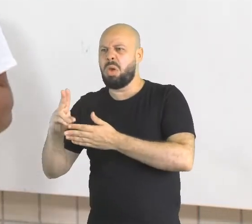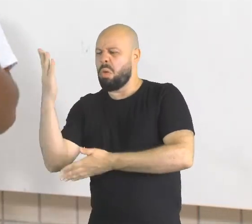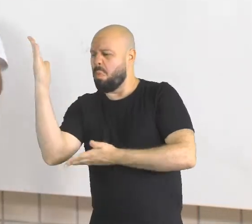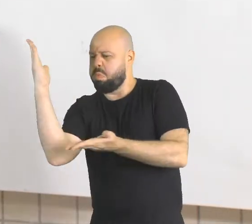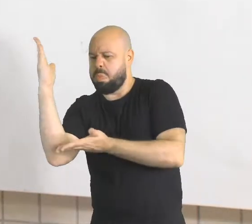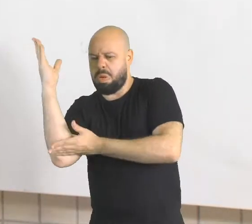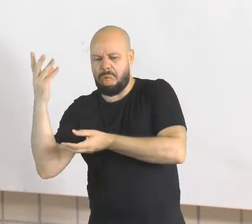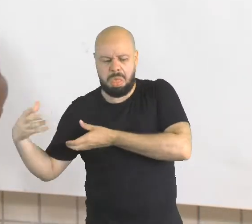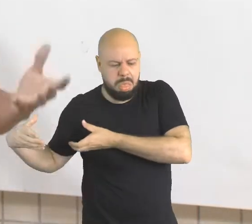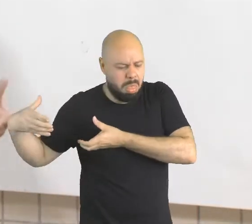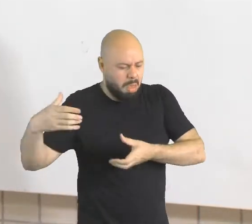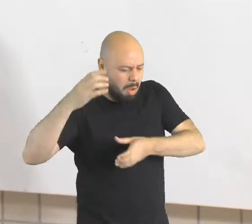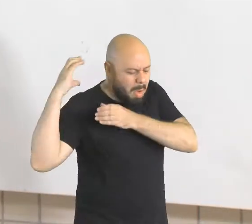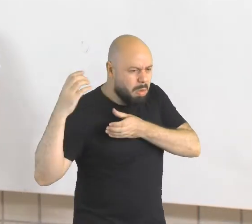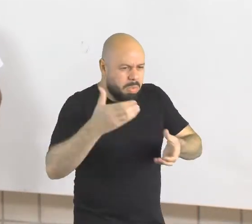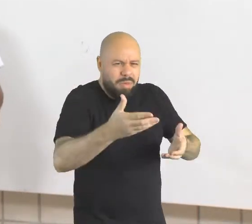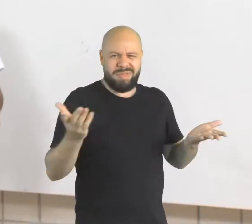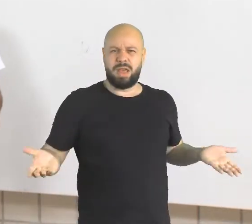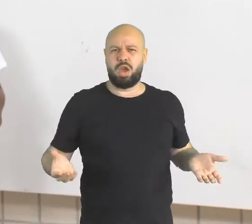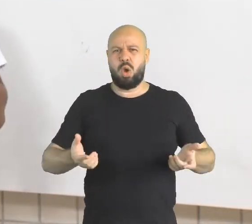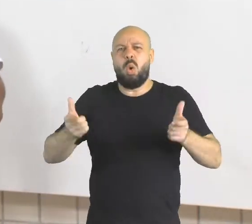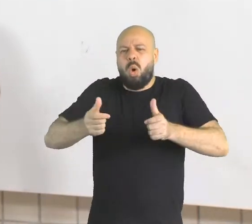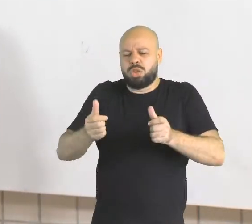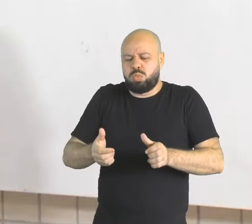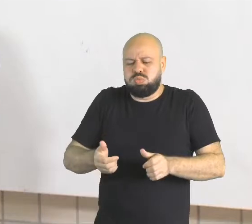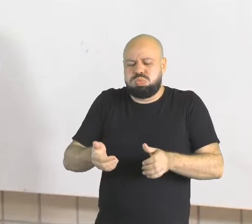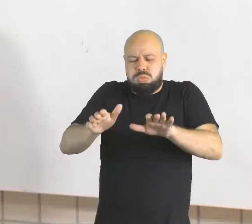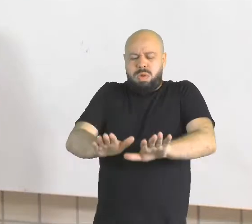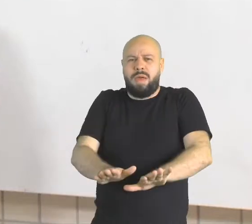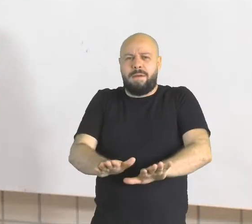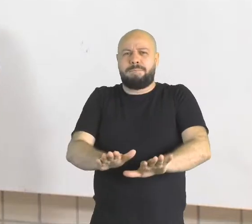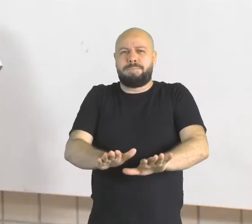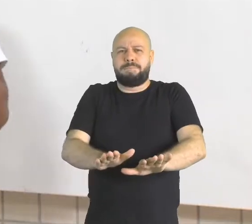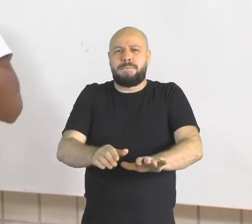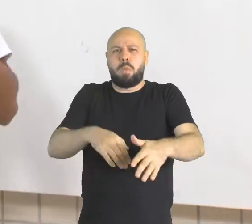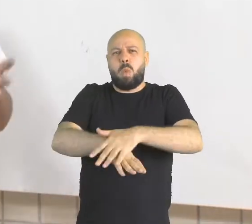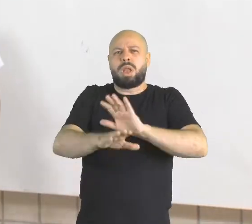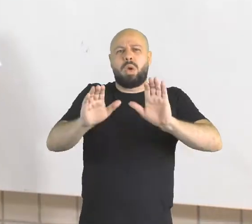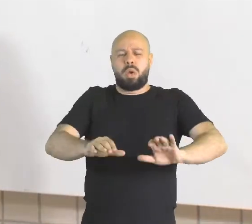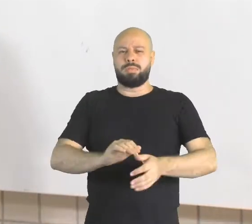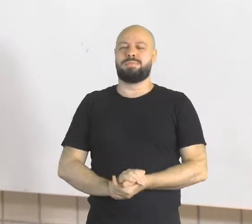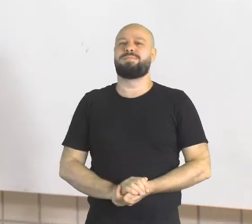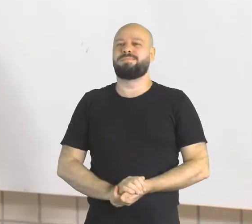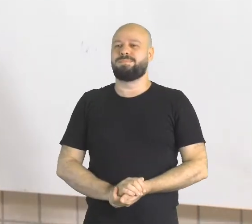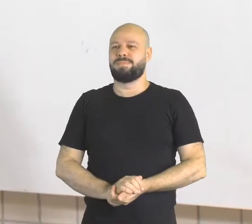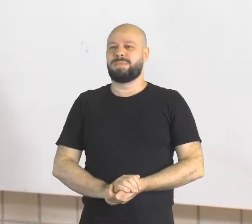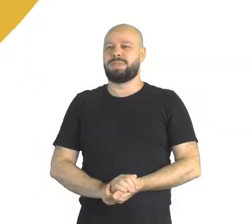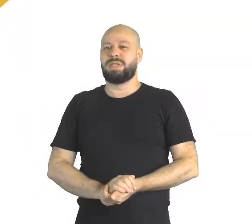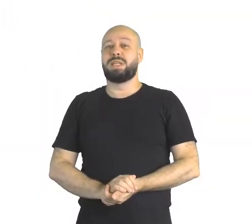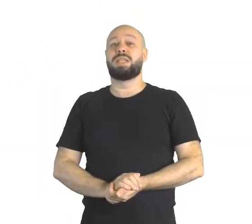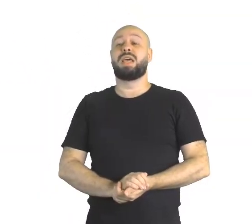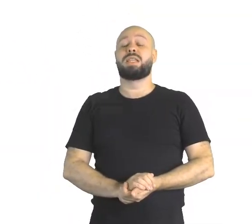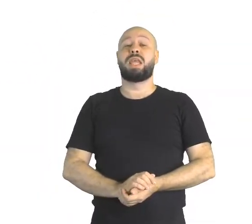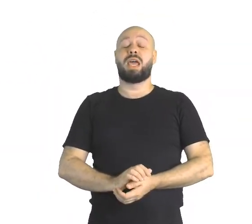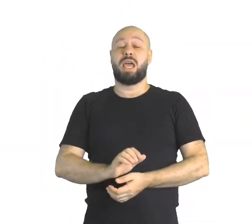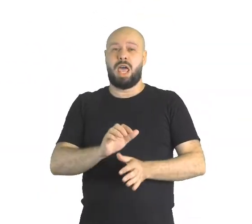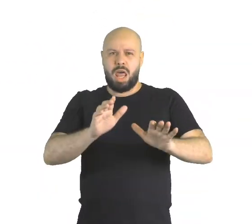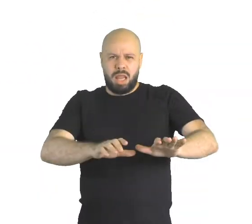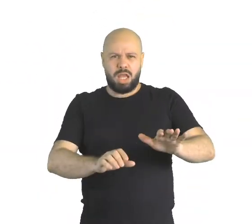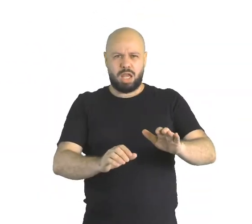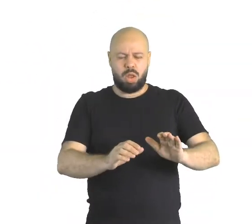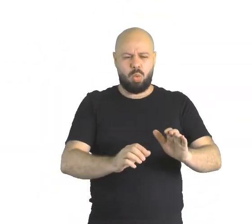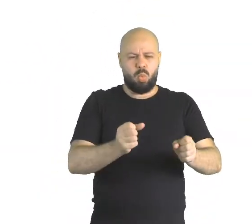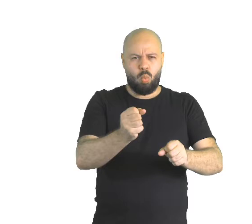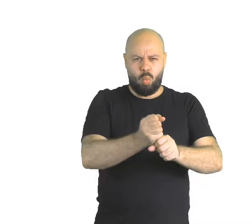português. Onde era armazenada essa madeira? Gente, toda essa madeira ela era armazenada nas chamadas feitorias. Professor,